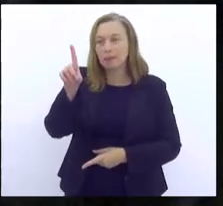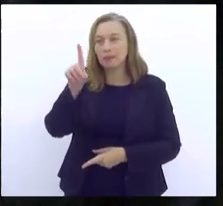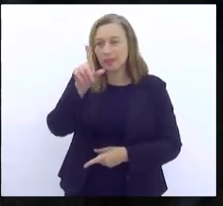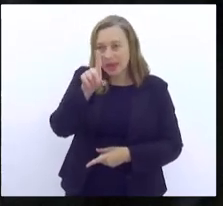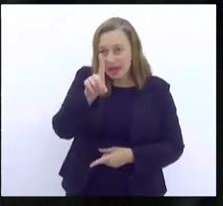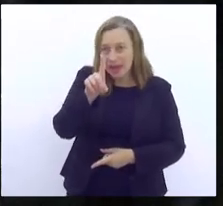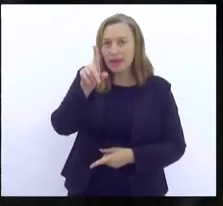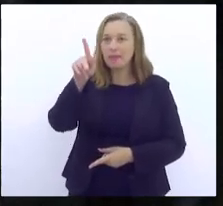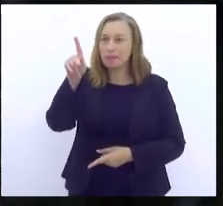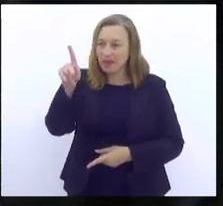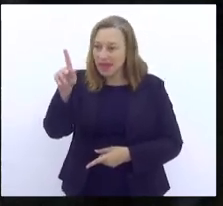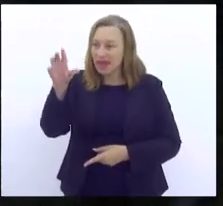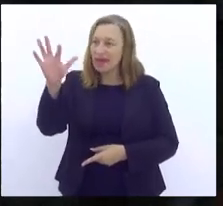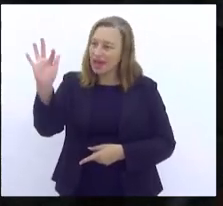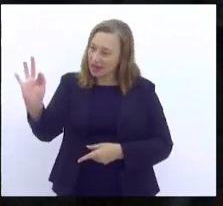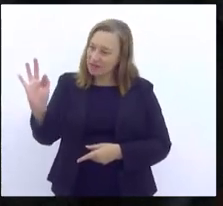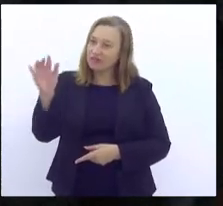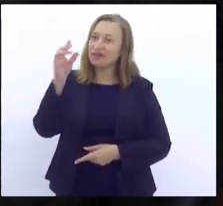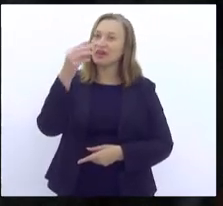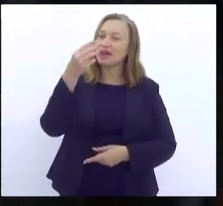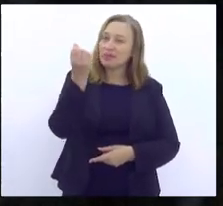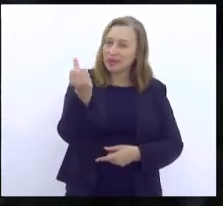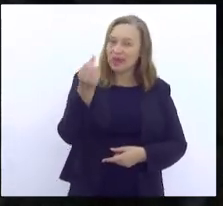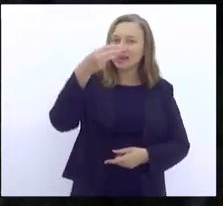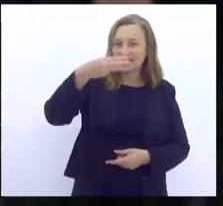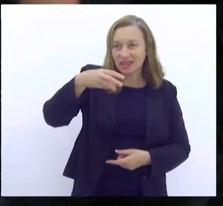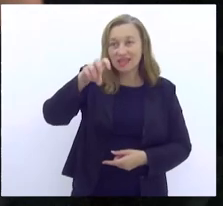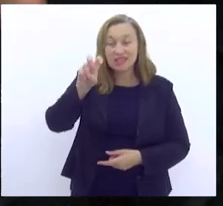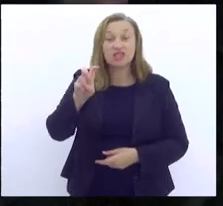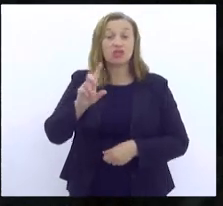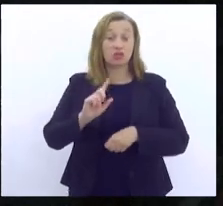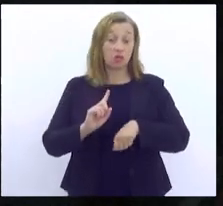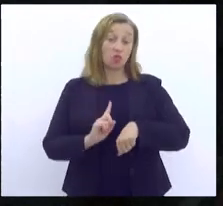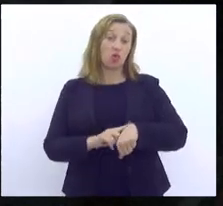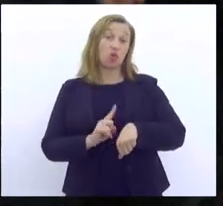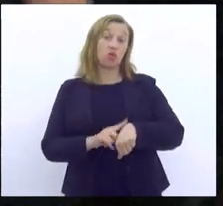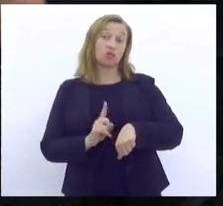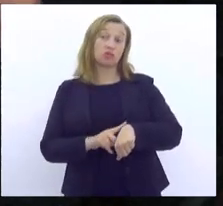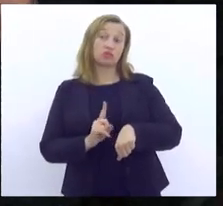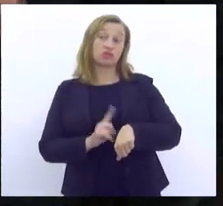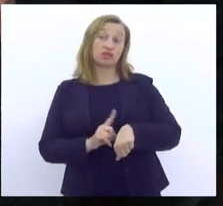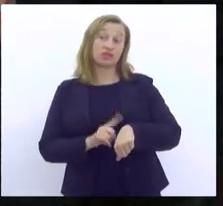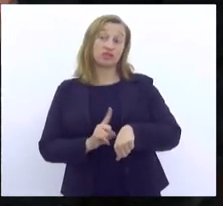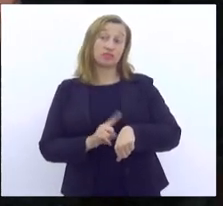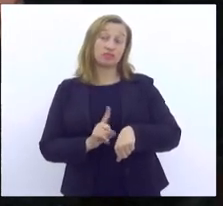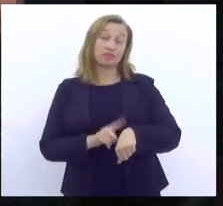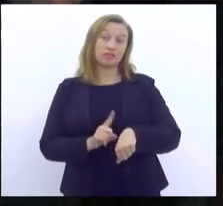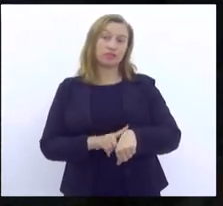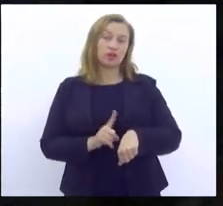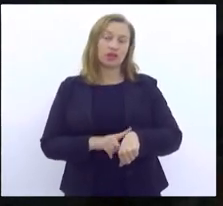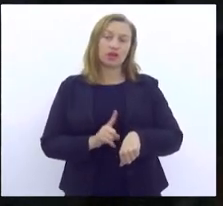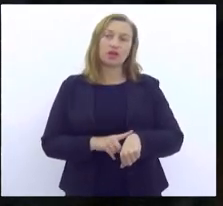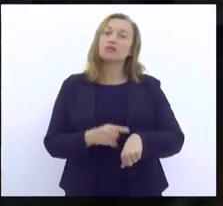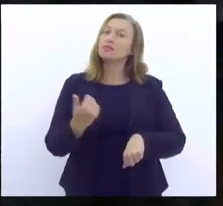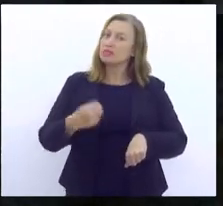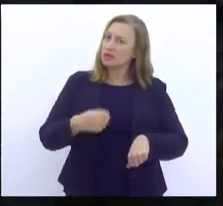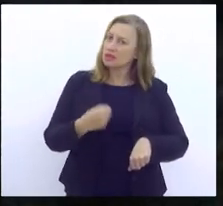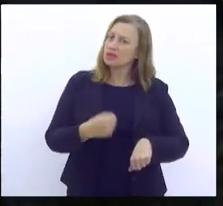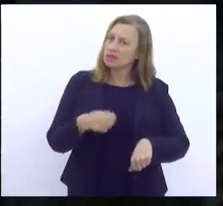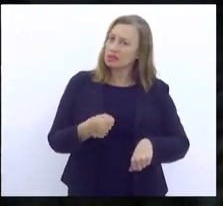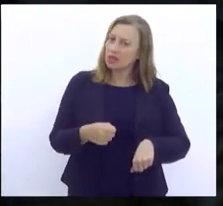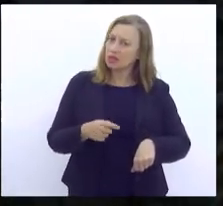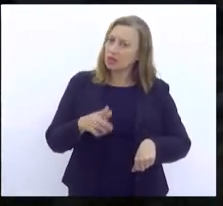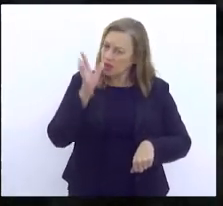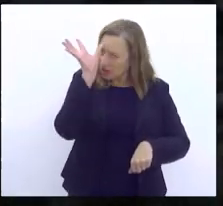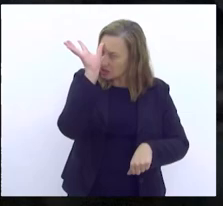635. Já passou da hora, é uma intervenção inadequada